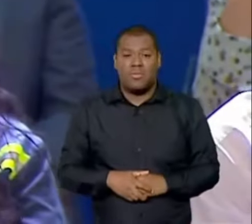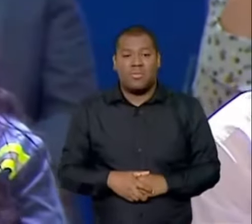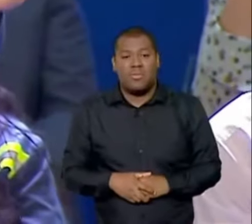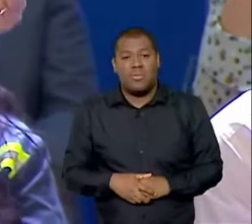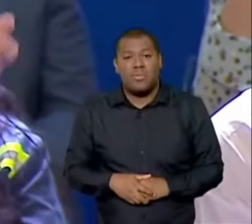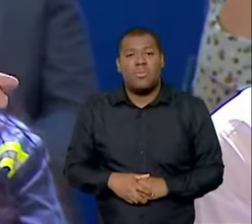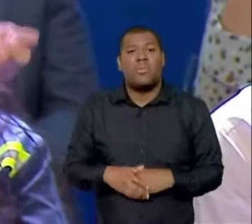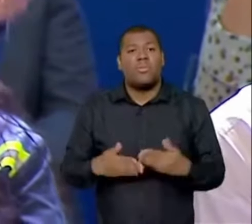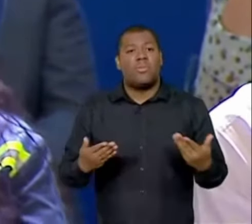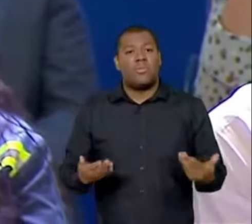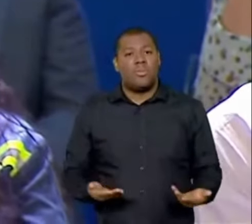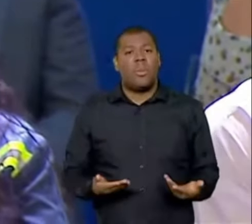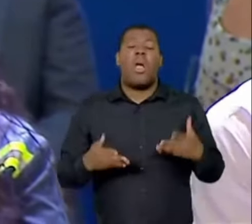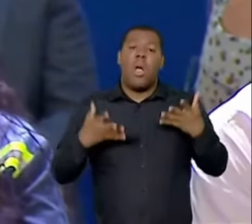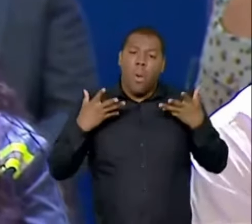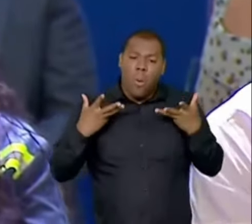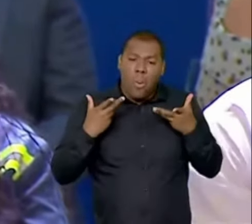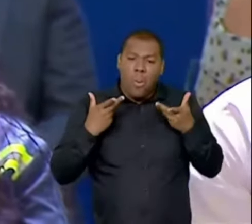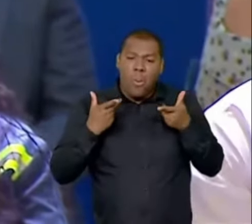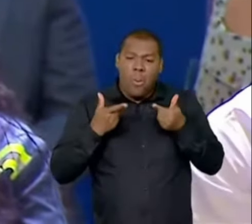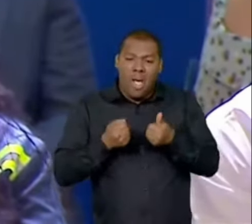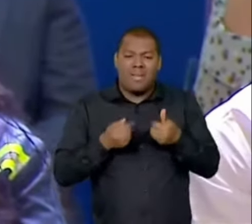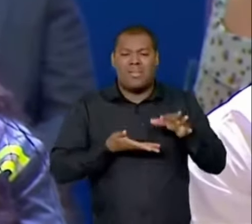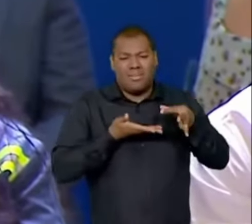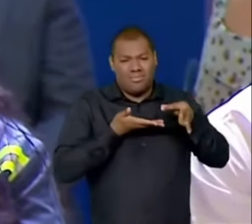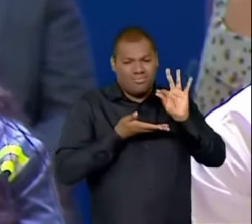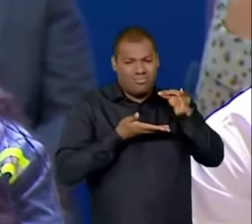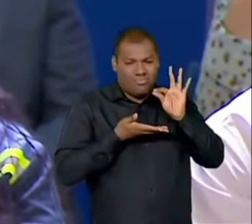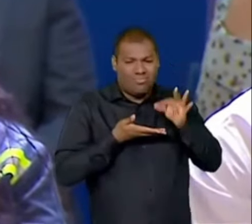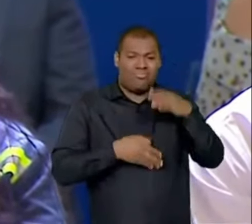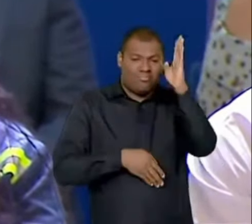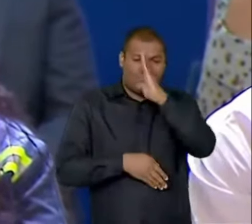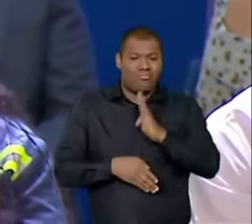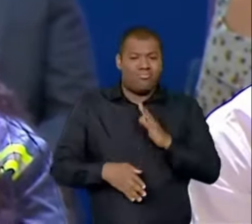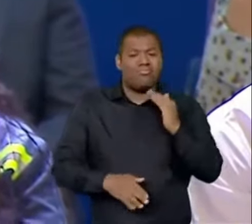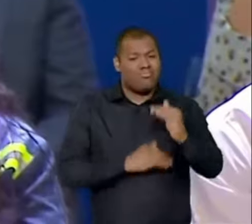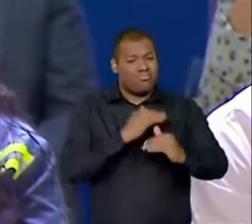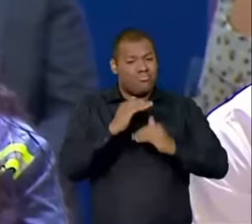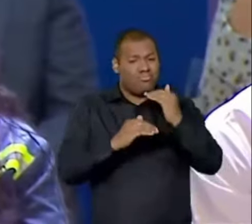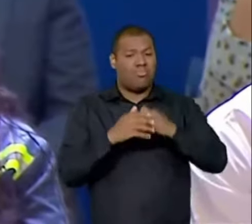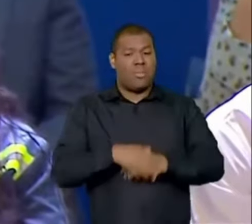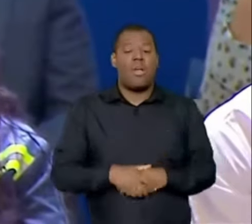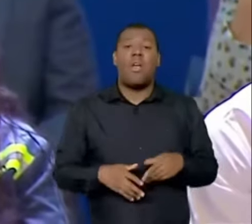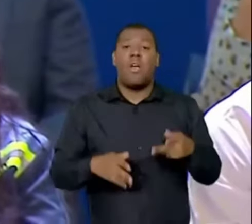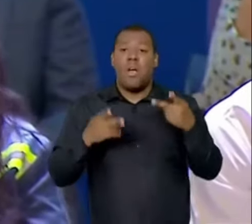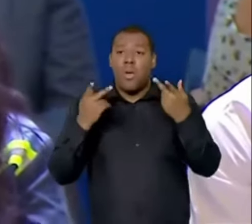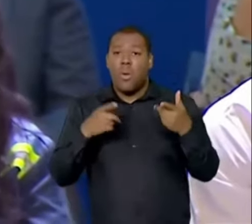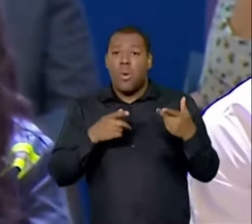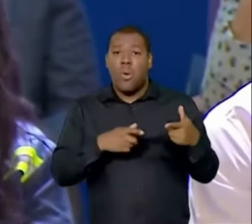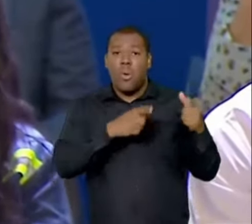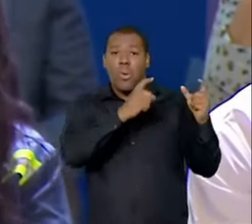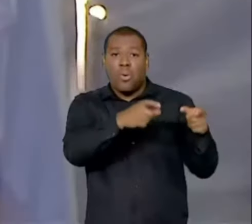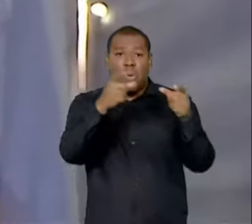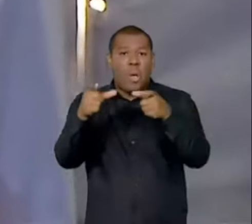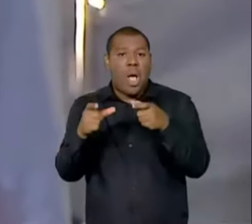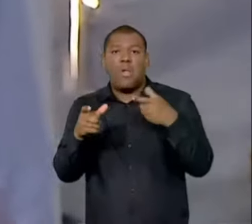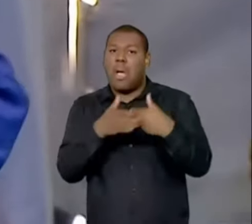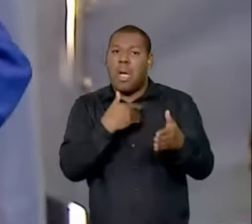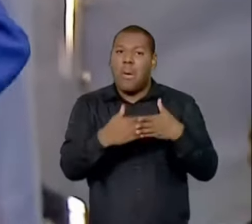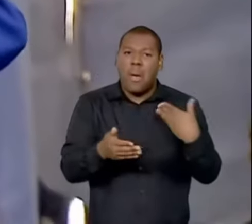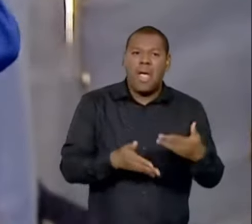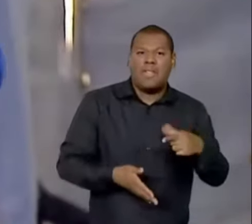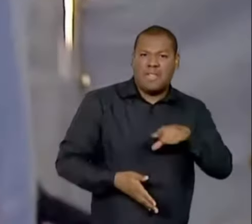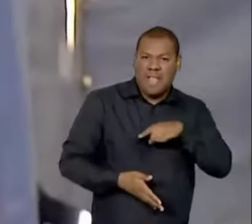capacidade produtiva, mas da qualidade do café. Hoje, qualquer lugar que você vai, tem gourmet em café,